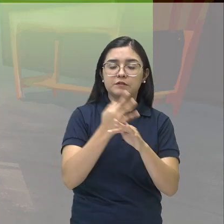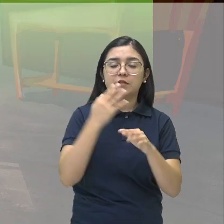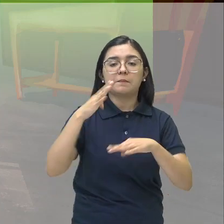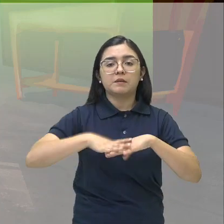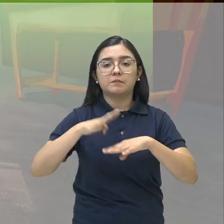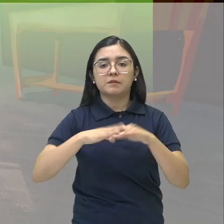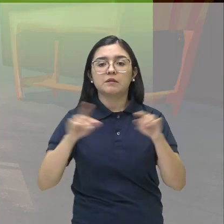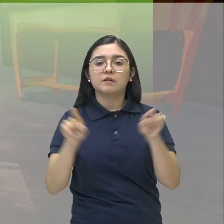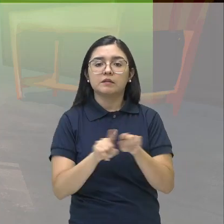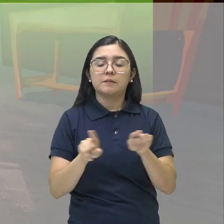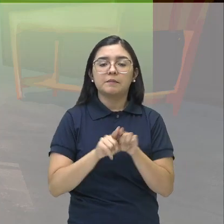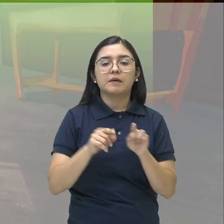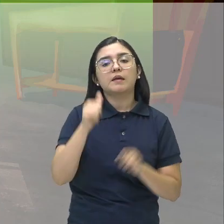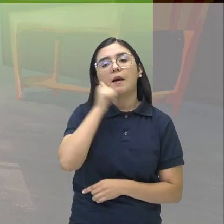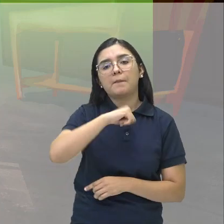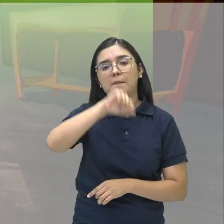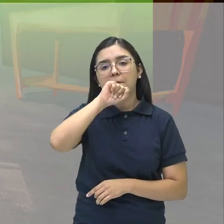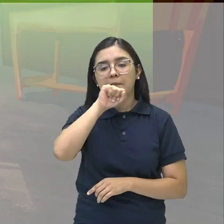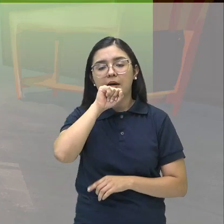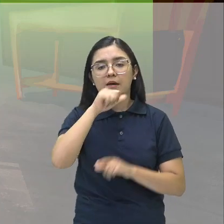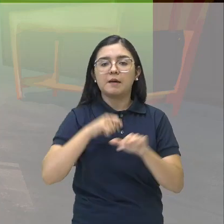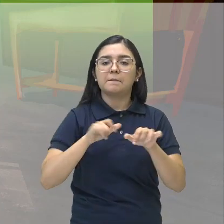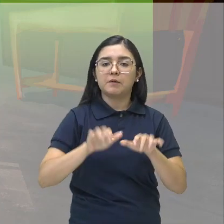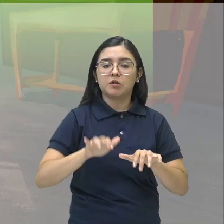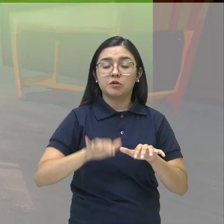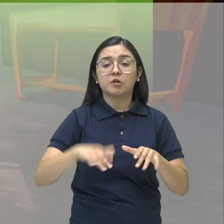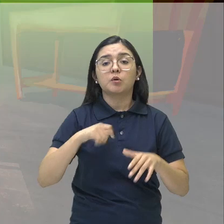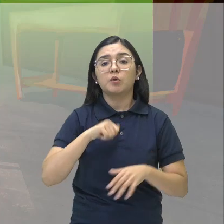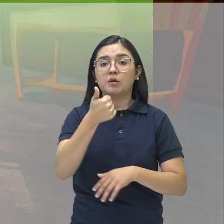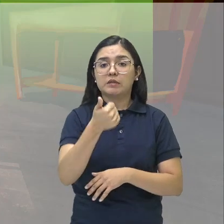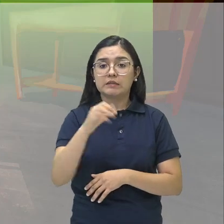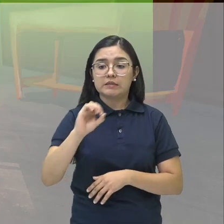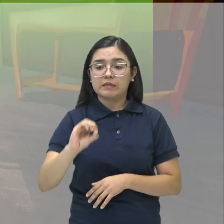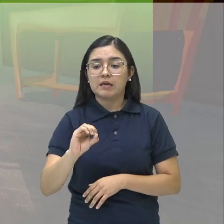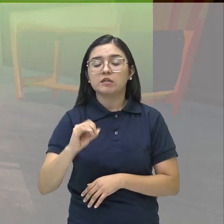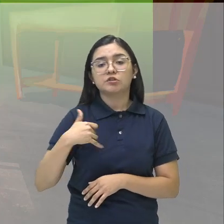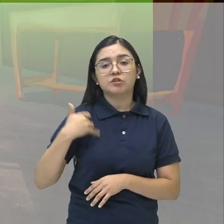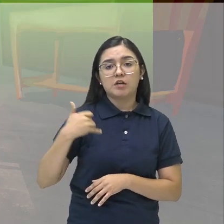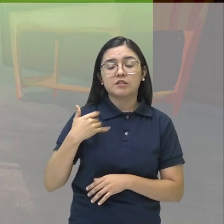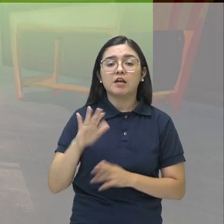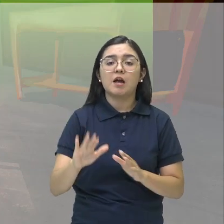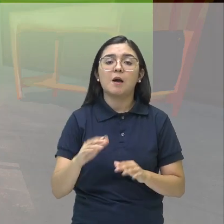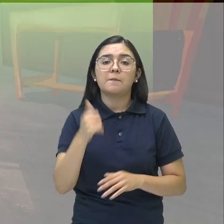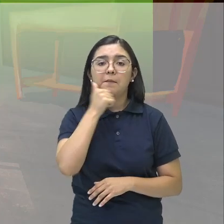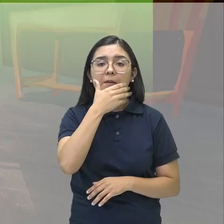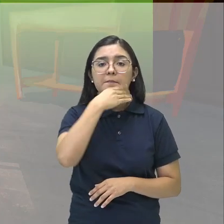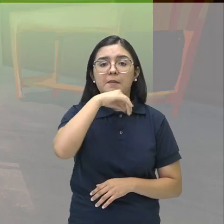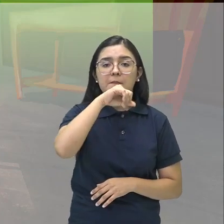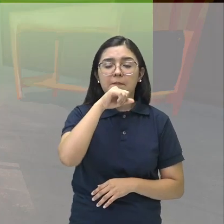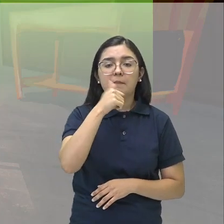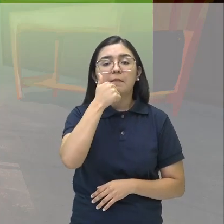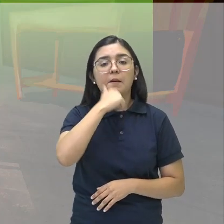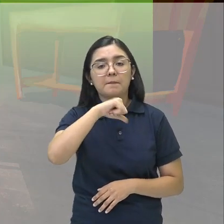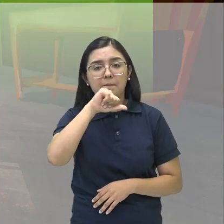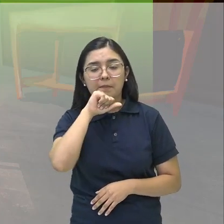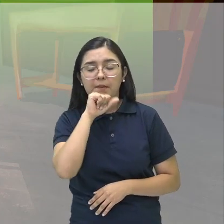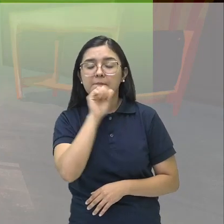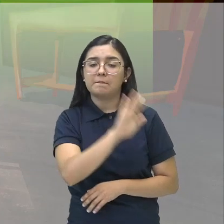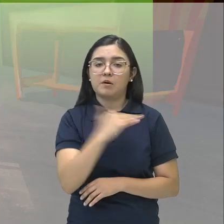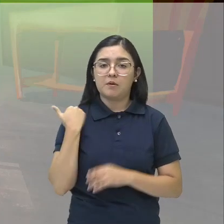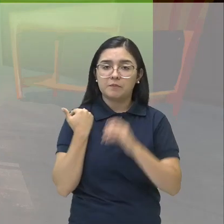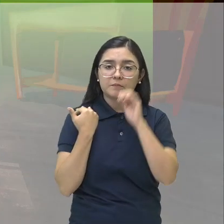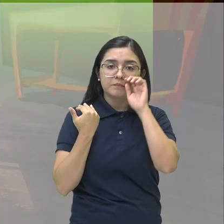e de uma pianista, e com 10 anos ela já ficou órfã de mãe, né? Então, já começou ali as suas